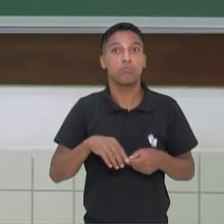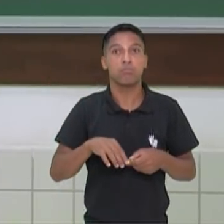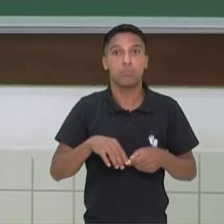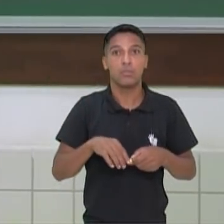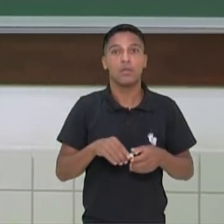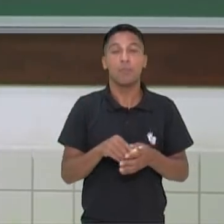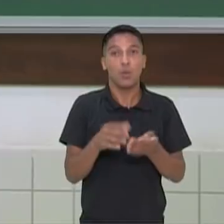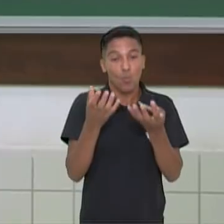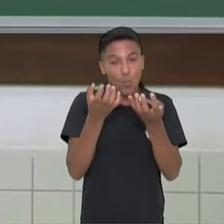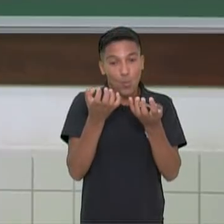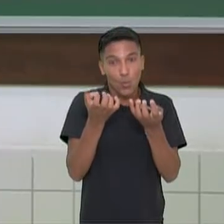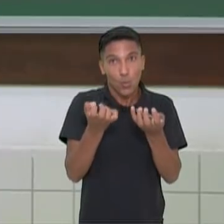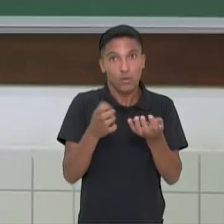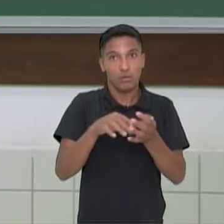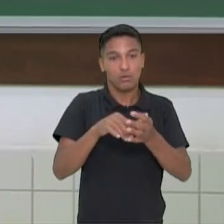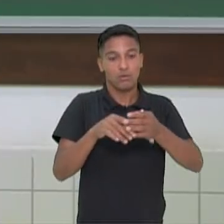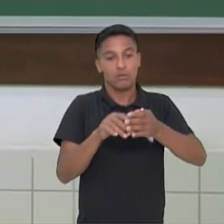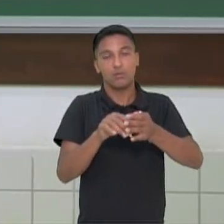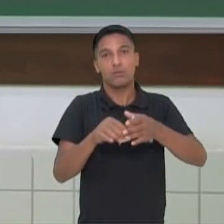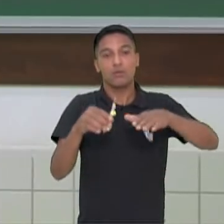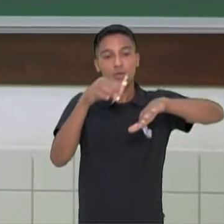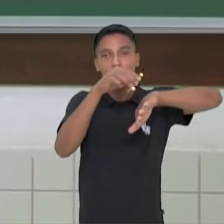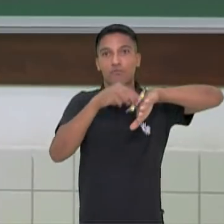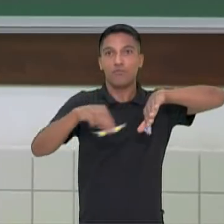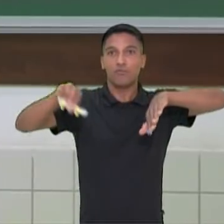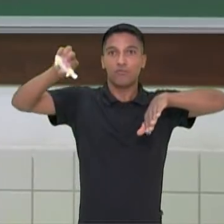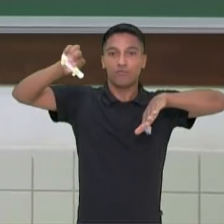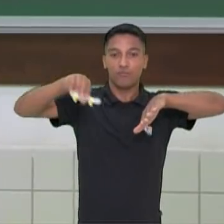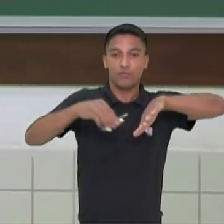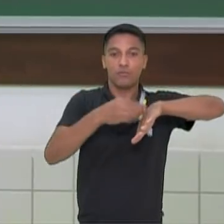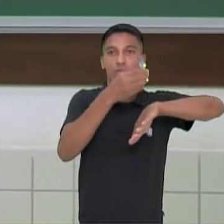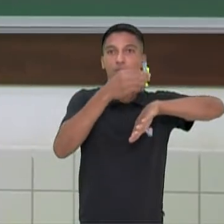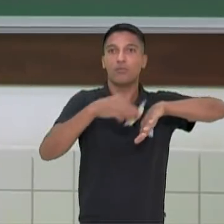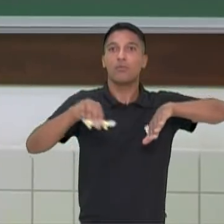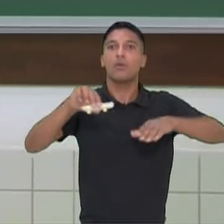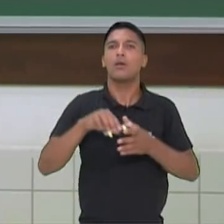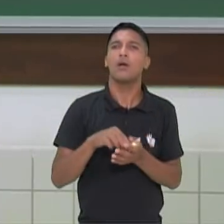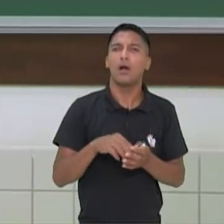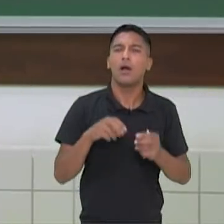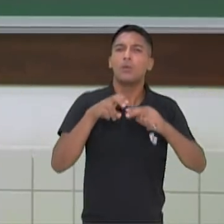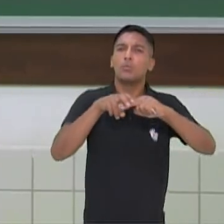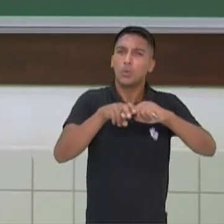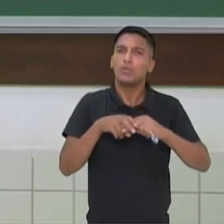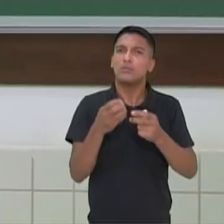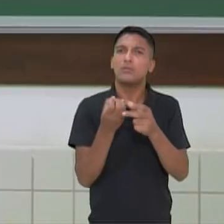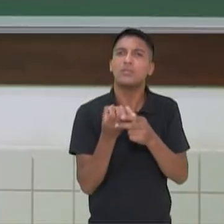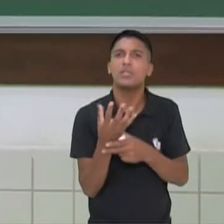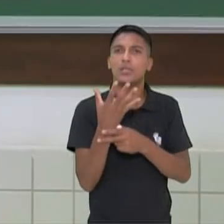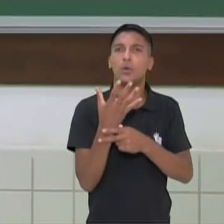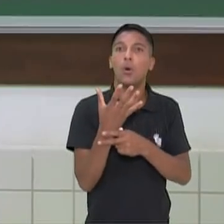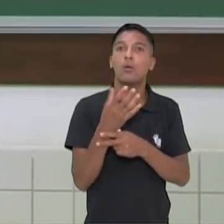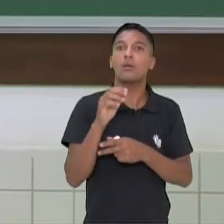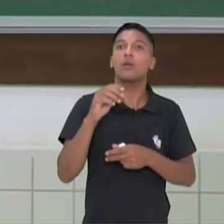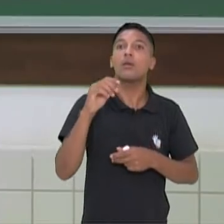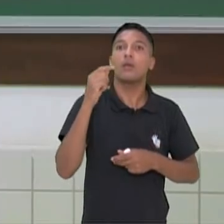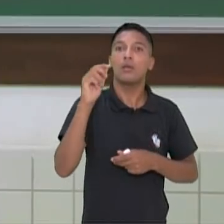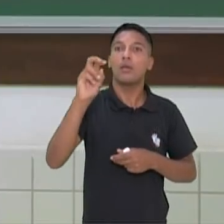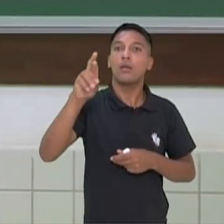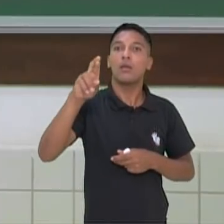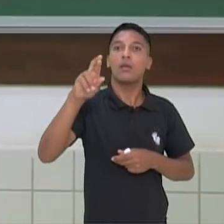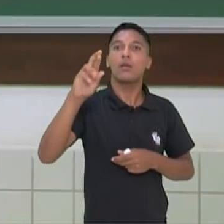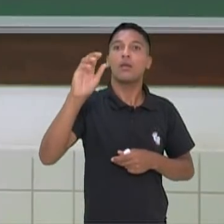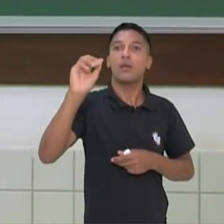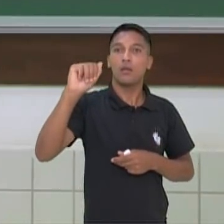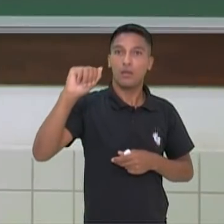desse skate nas piscinas, tá? Esse uso das piscinas para andar em skate, tá certo? E o street